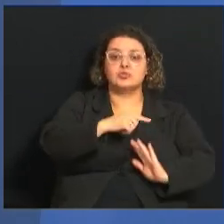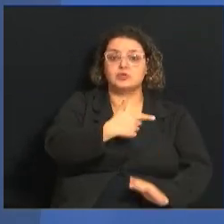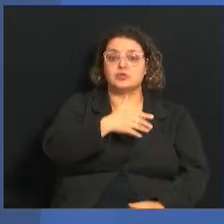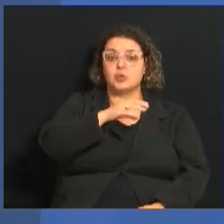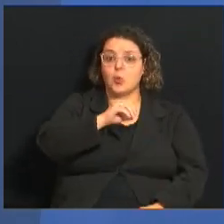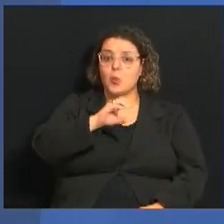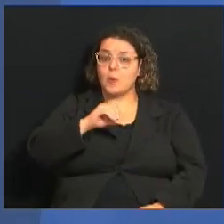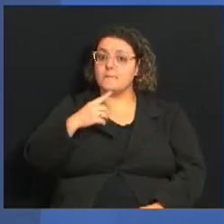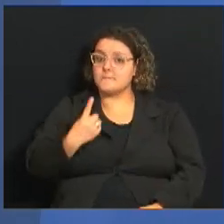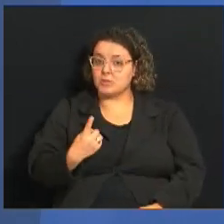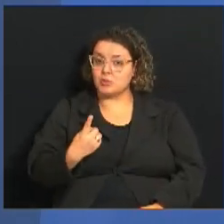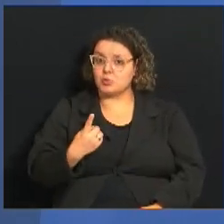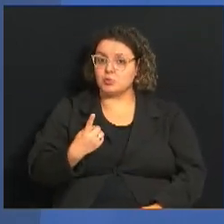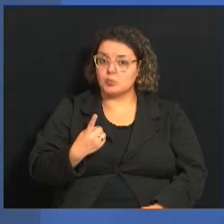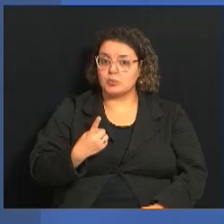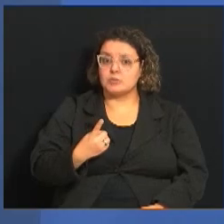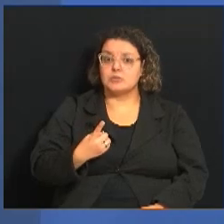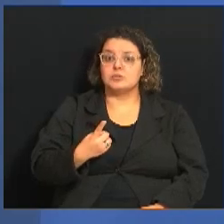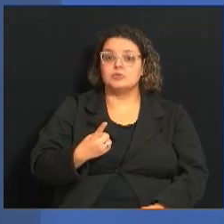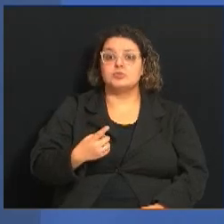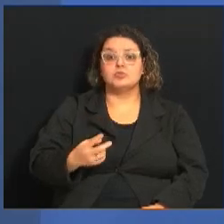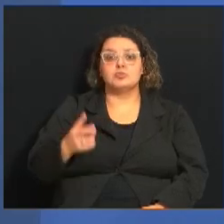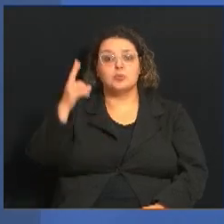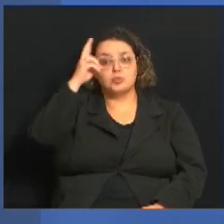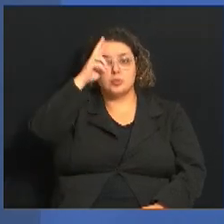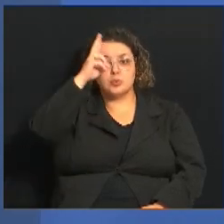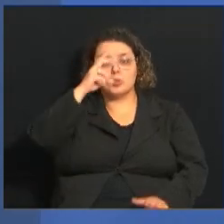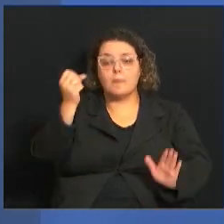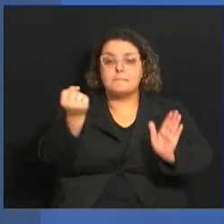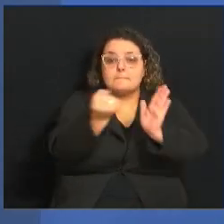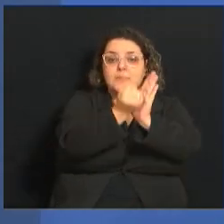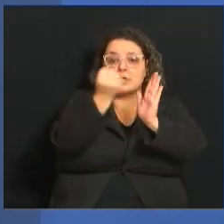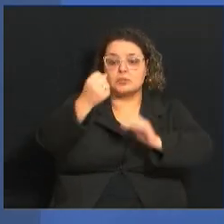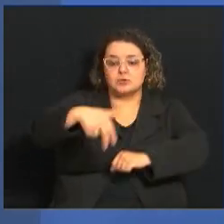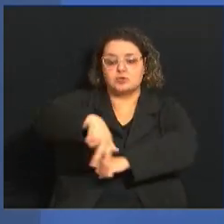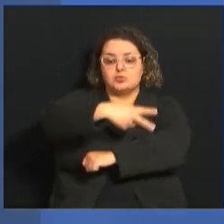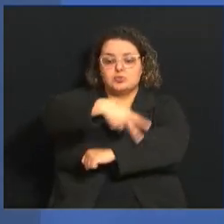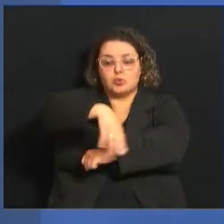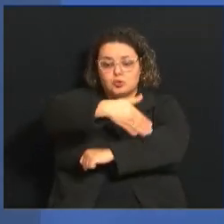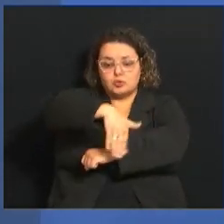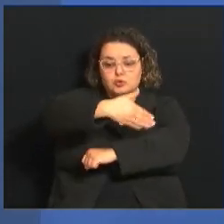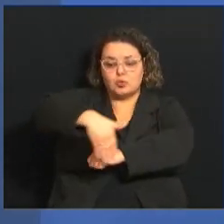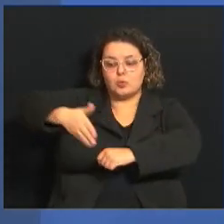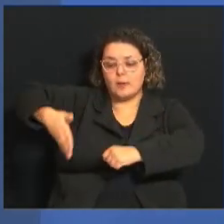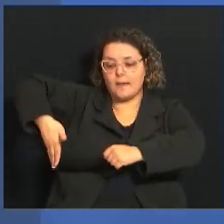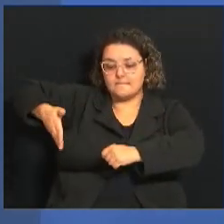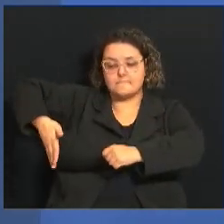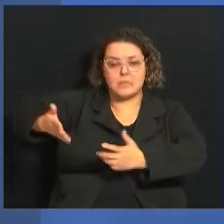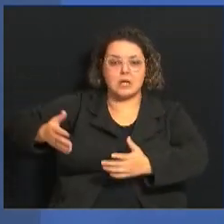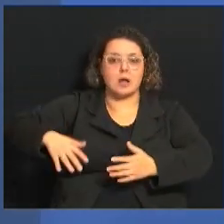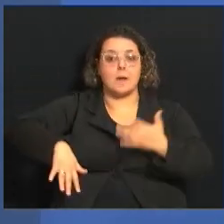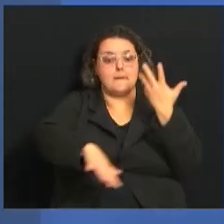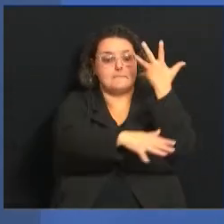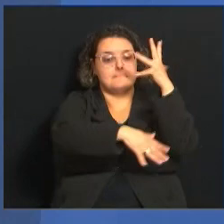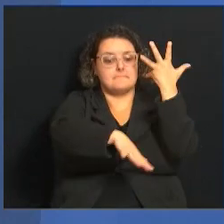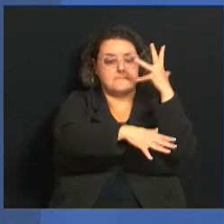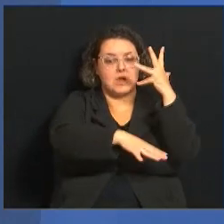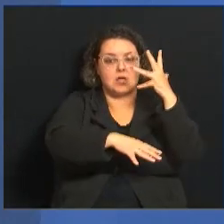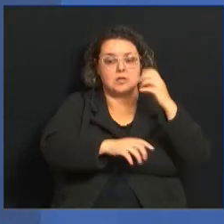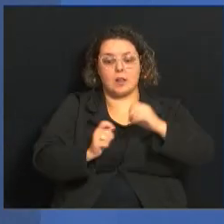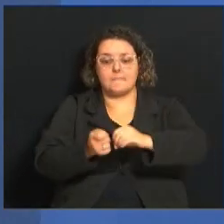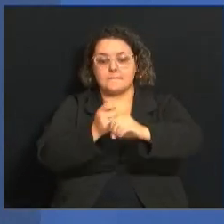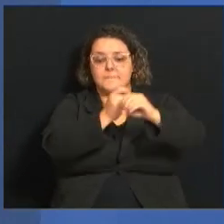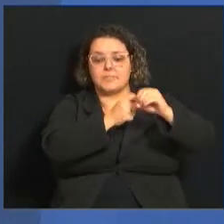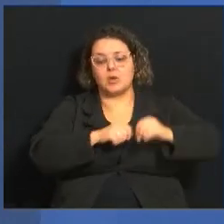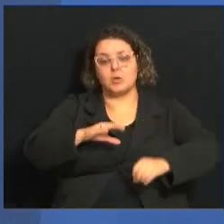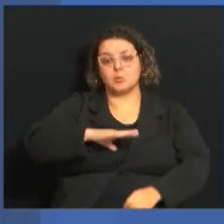trata da identificação histórica dos nomes das ruas, praças e monumentos da cidade. E já na